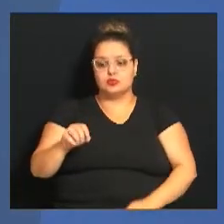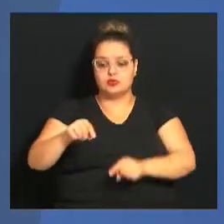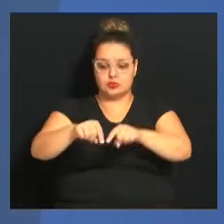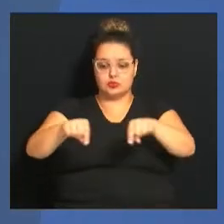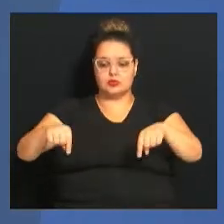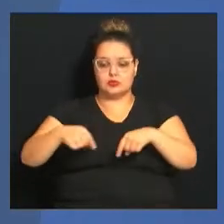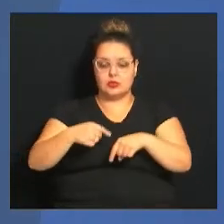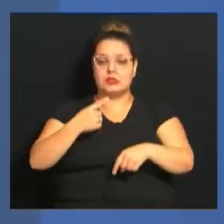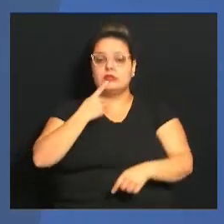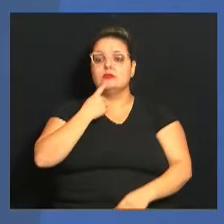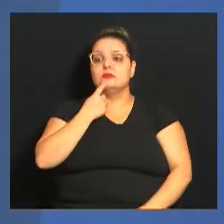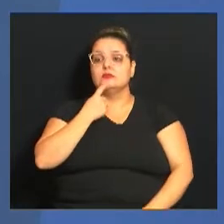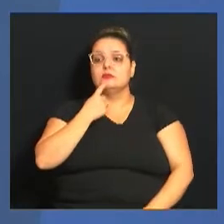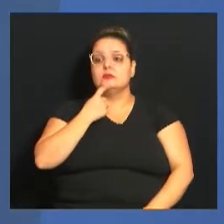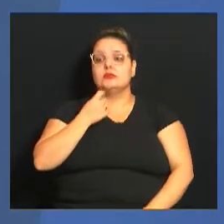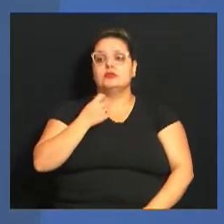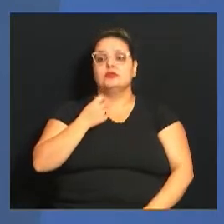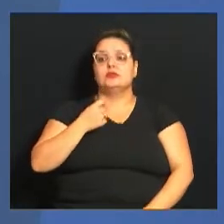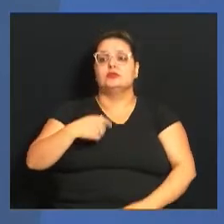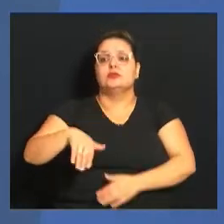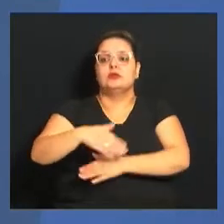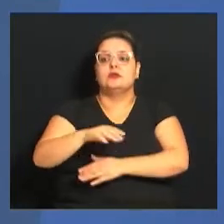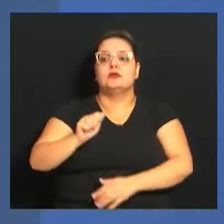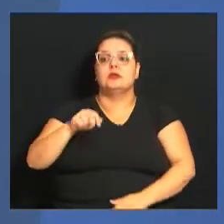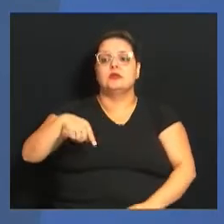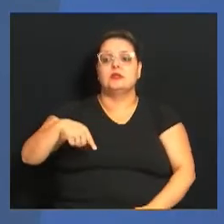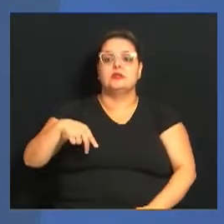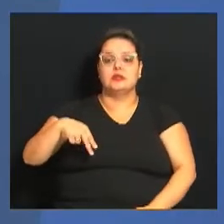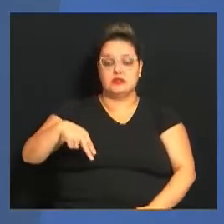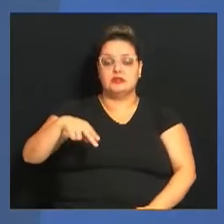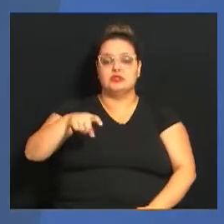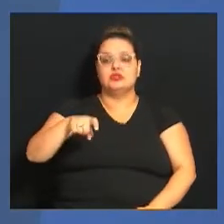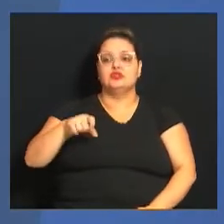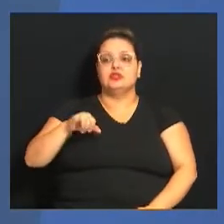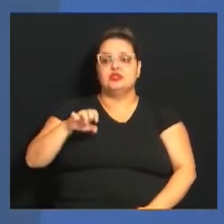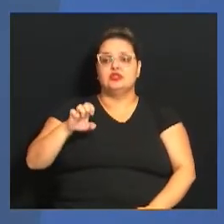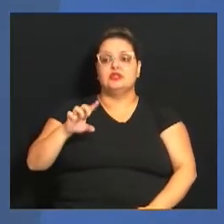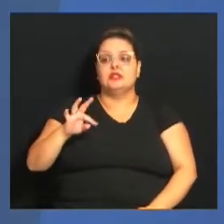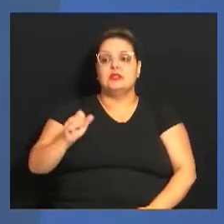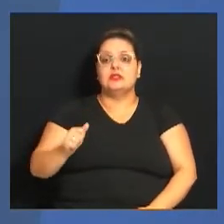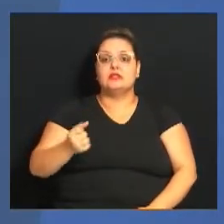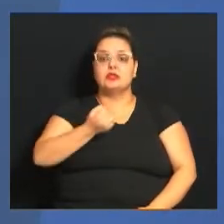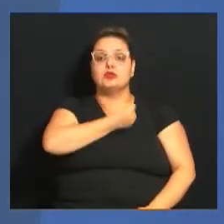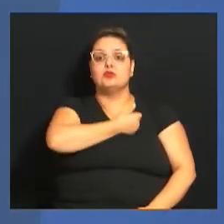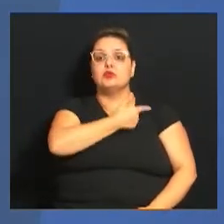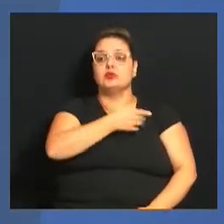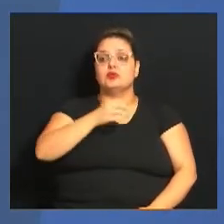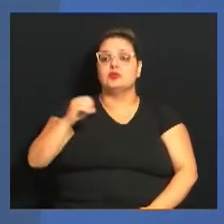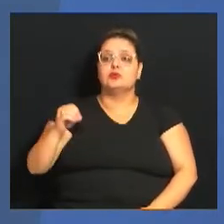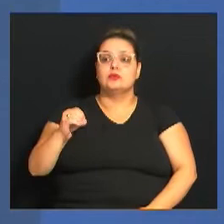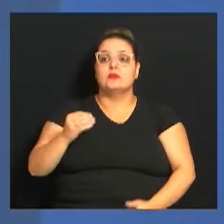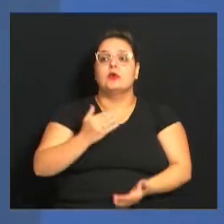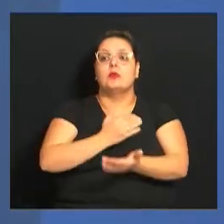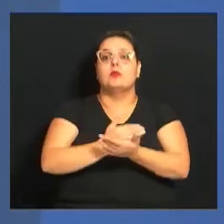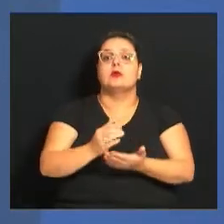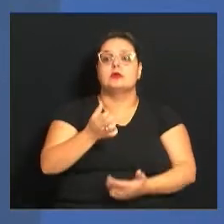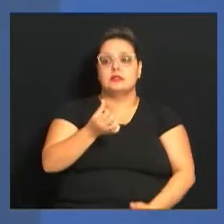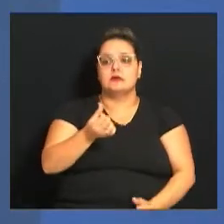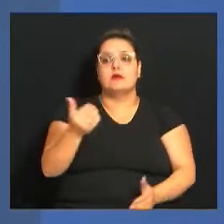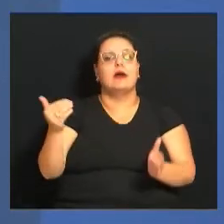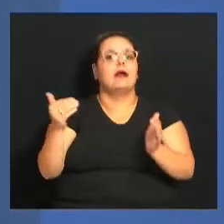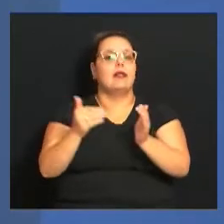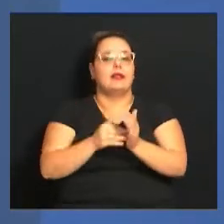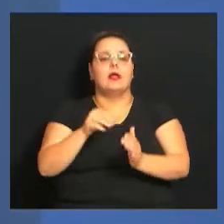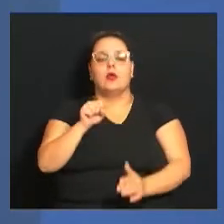Paço Municipal, na Avenida Anchieta, número 200, vai começar às 6 horas da tarde e vai até às 8 horas da noite.